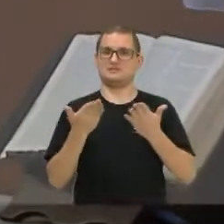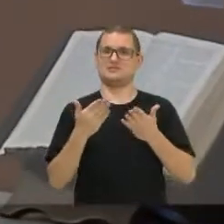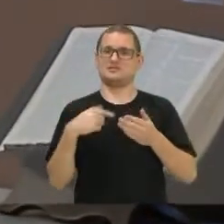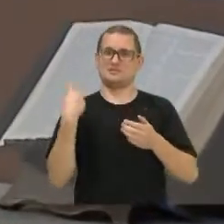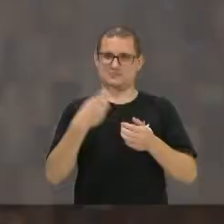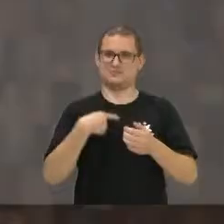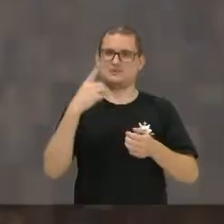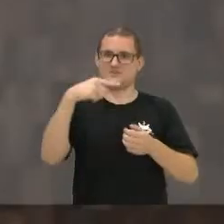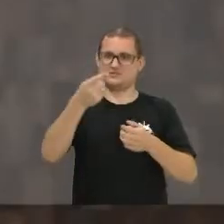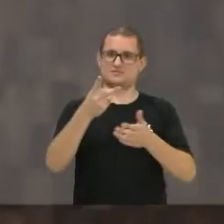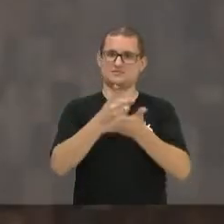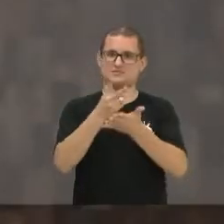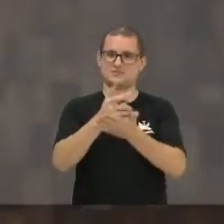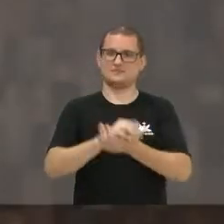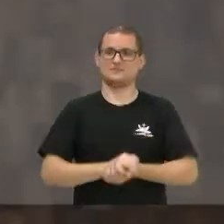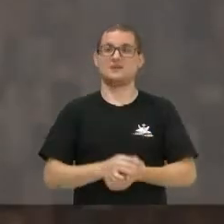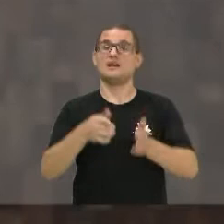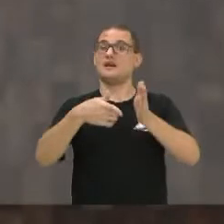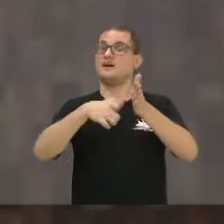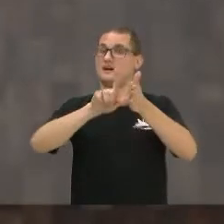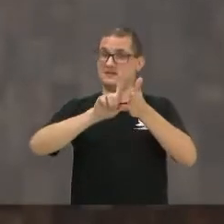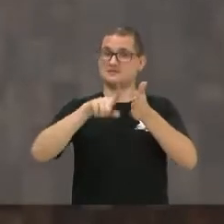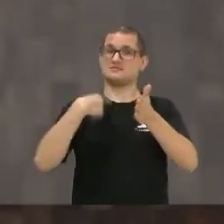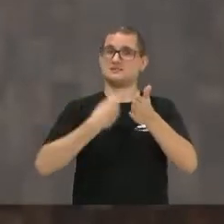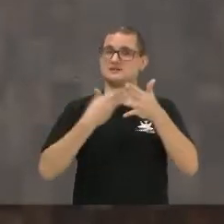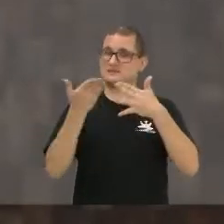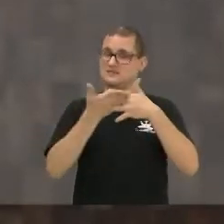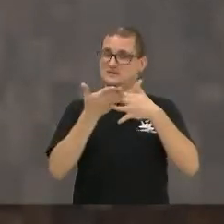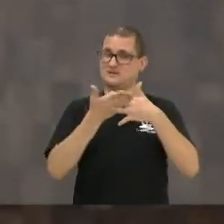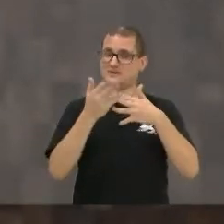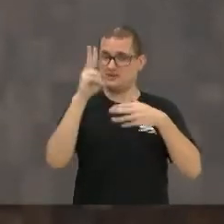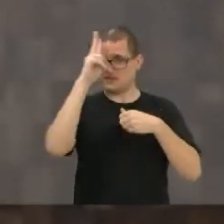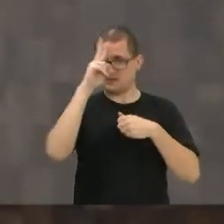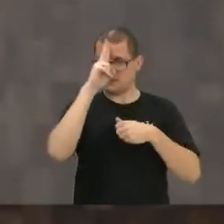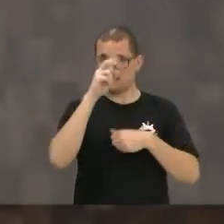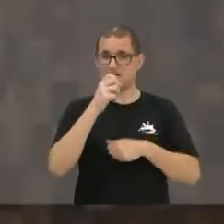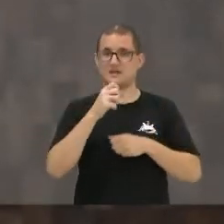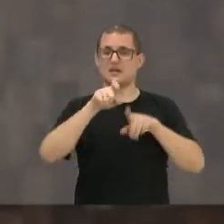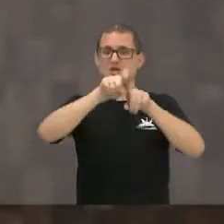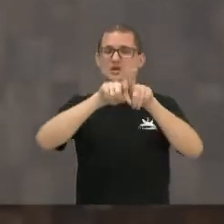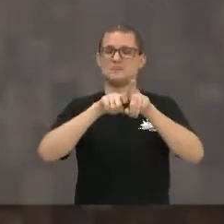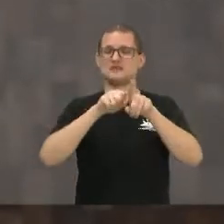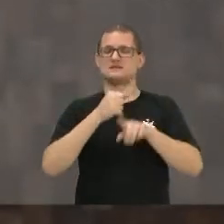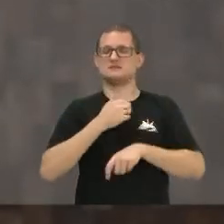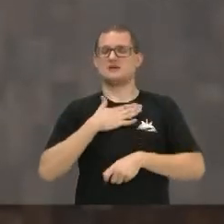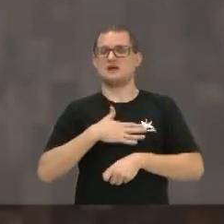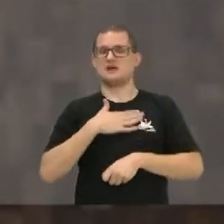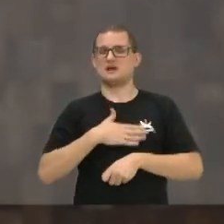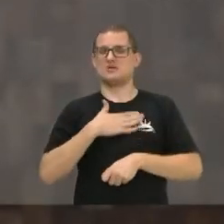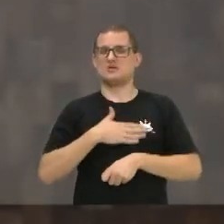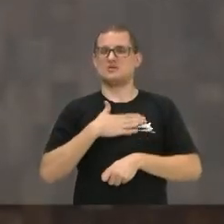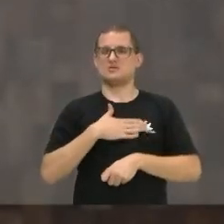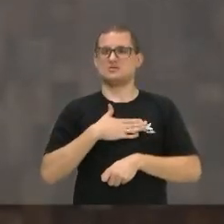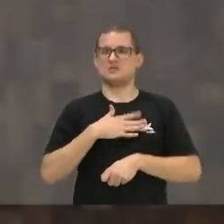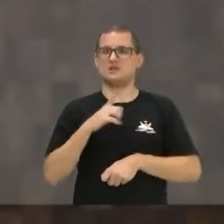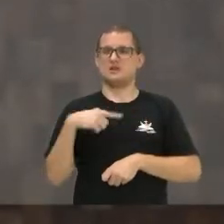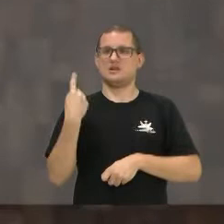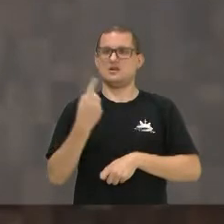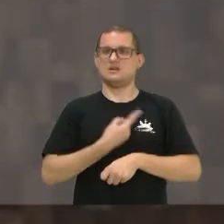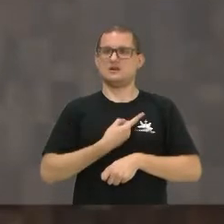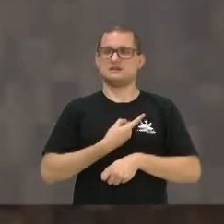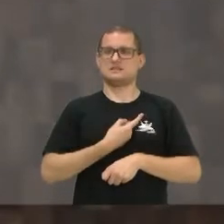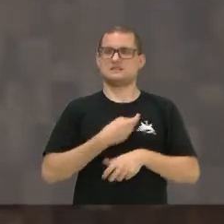esse lencinho olha antes de ir para o intervalo quero lembrar que agosto é o mês das vocações mas também nós estamos na quinta